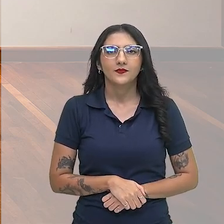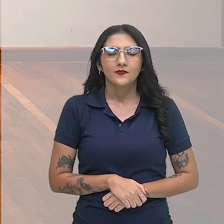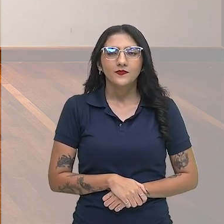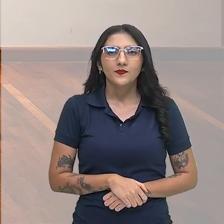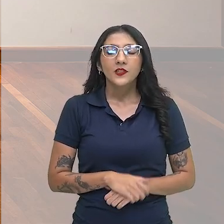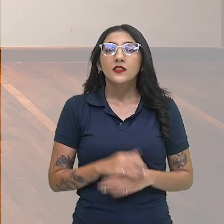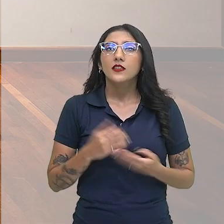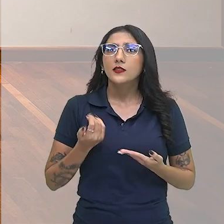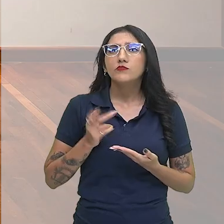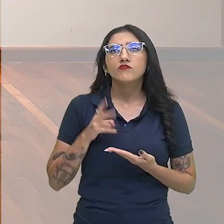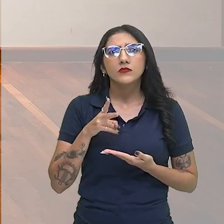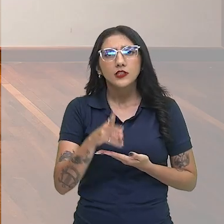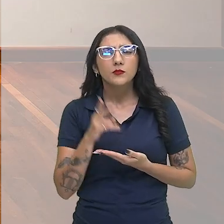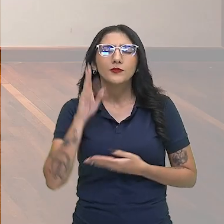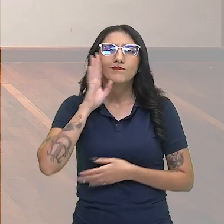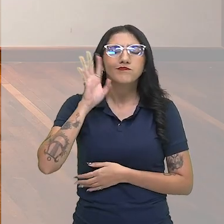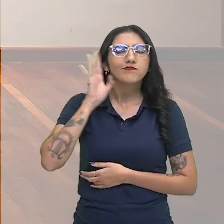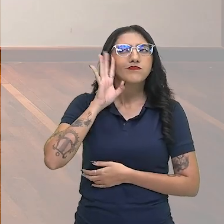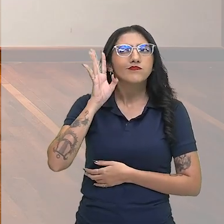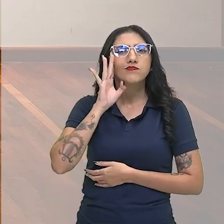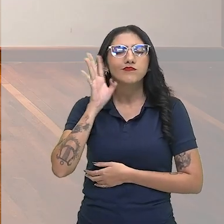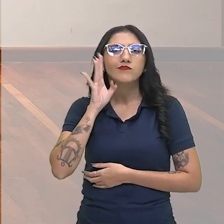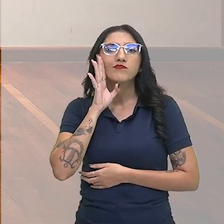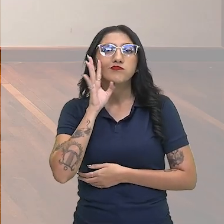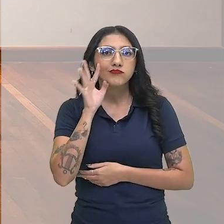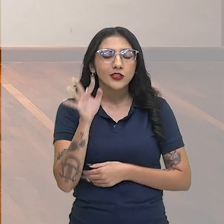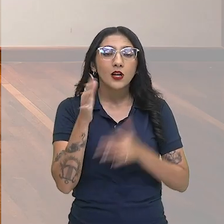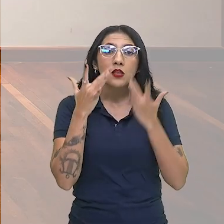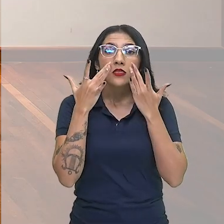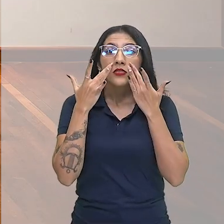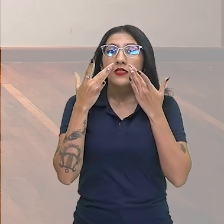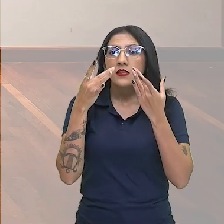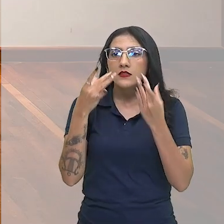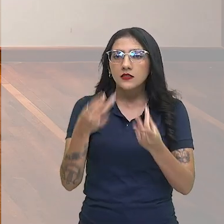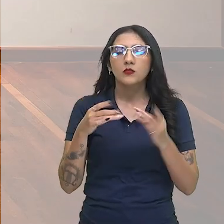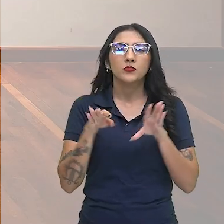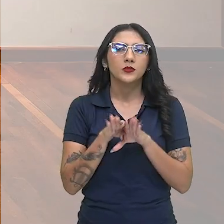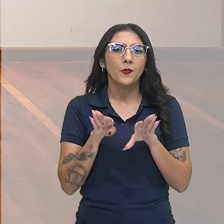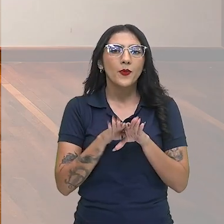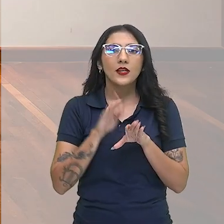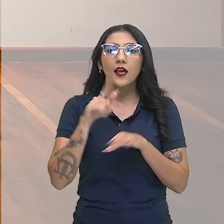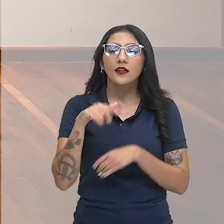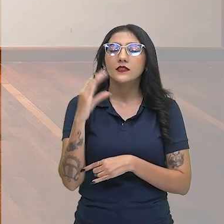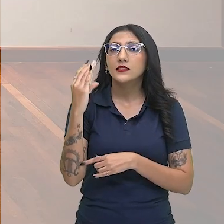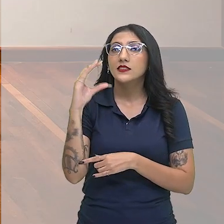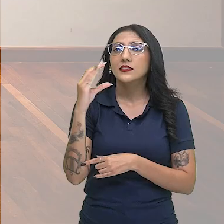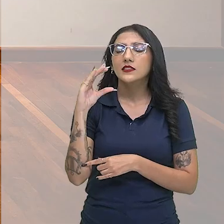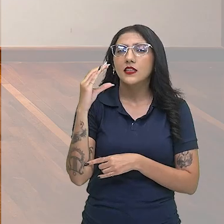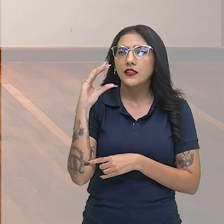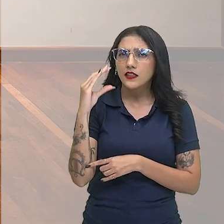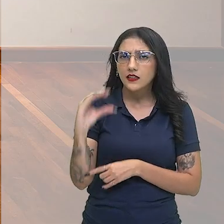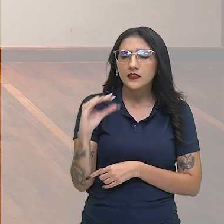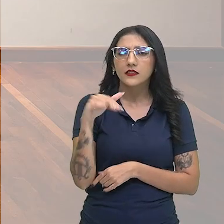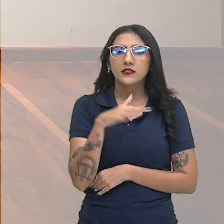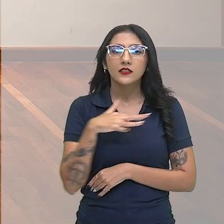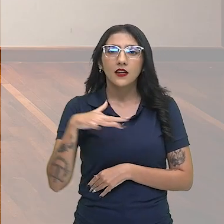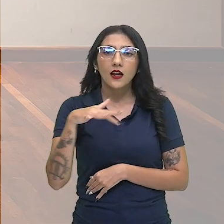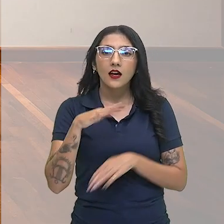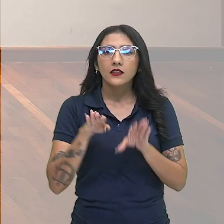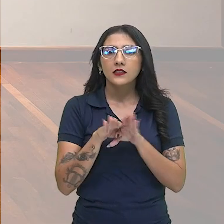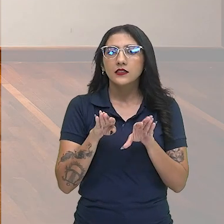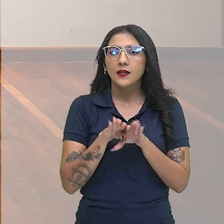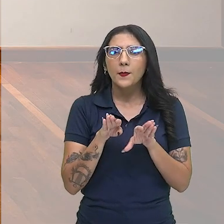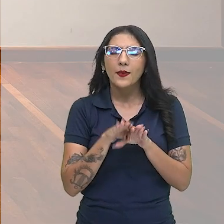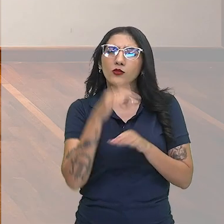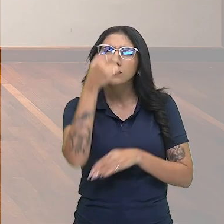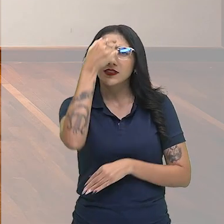continuar refletindo, chamando aqui a atenção para o campo das chamadas ciências e o senso comum. O